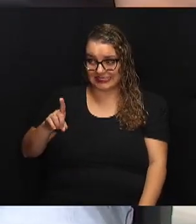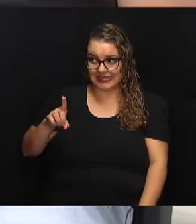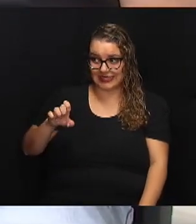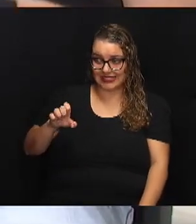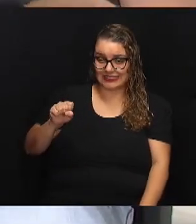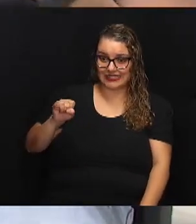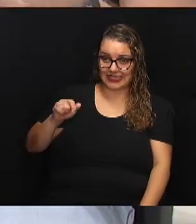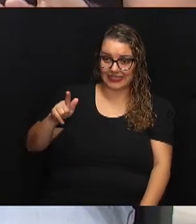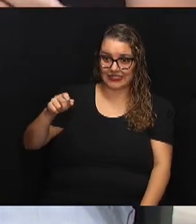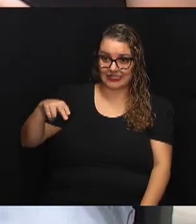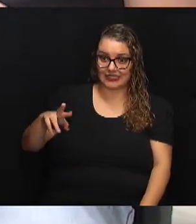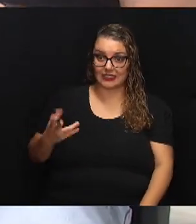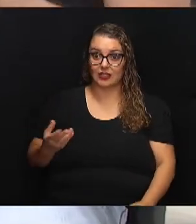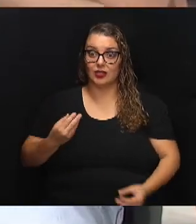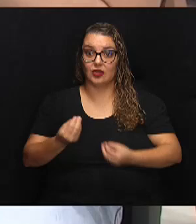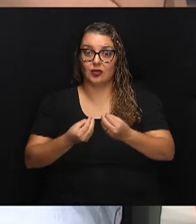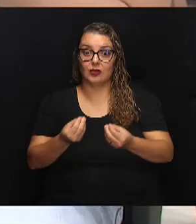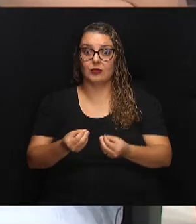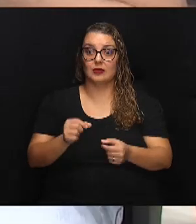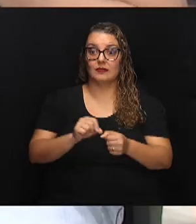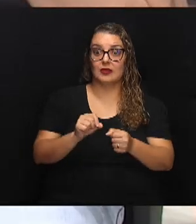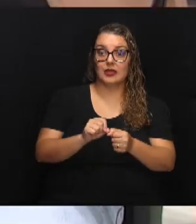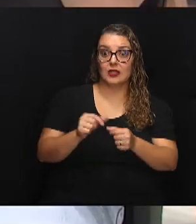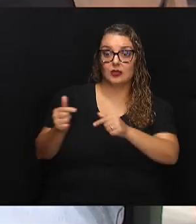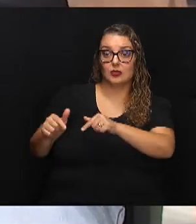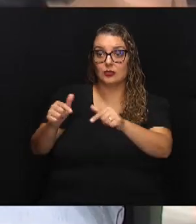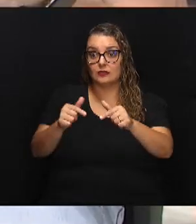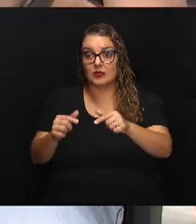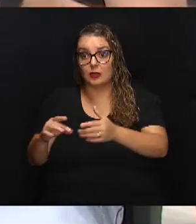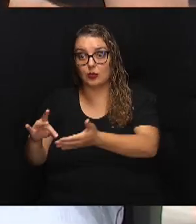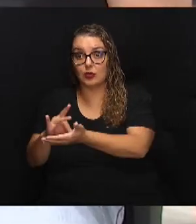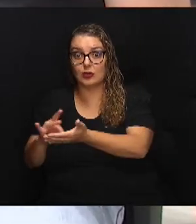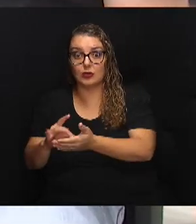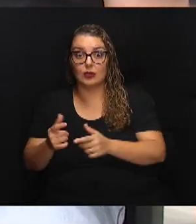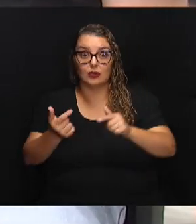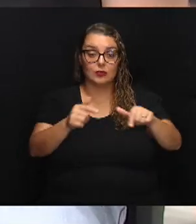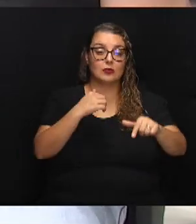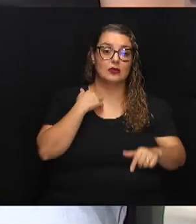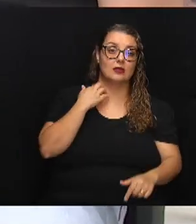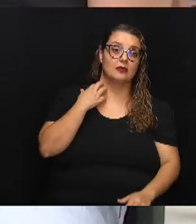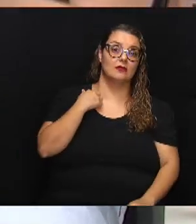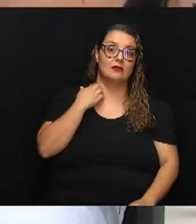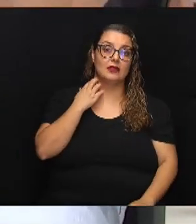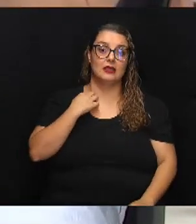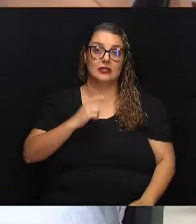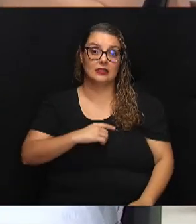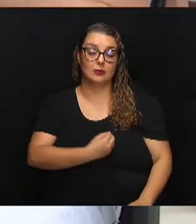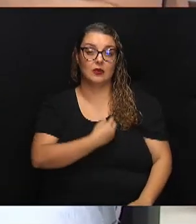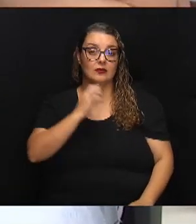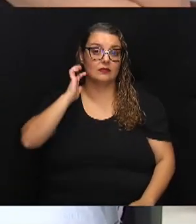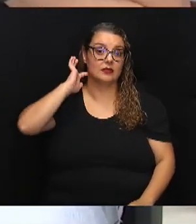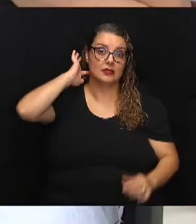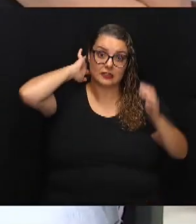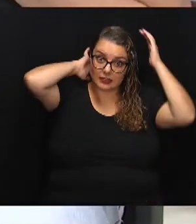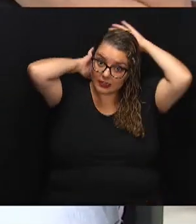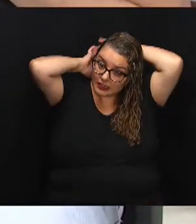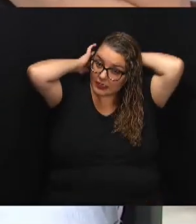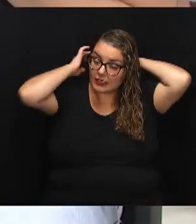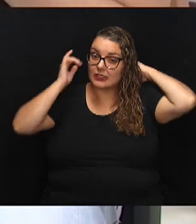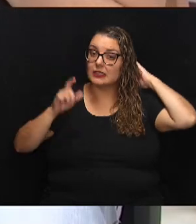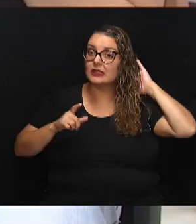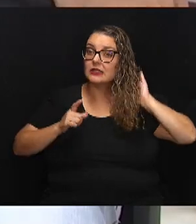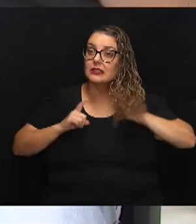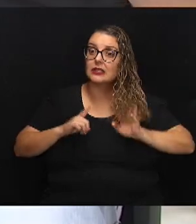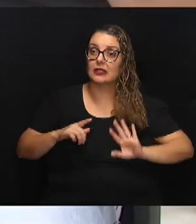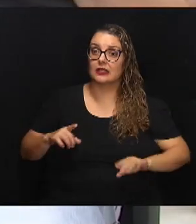ser a fase, onde que é difícil, onde ficam os inimigos, onde vai pegar uma vida, né? Você tem o game designer no geral, que normalmente